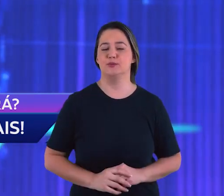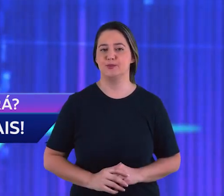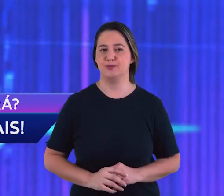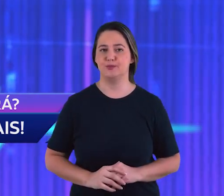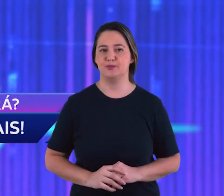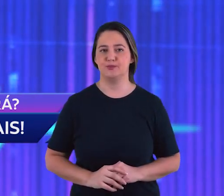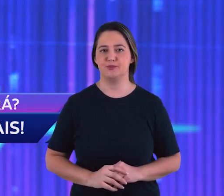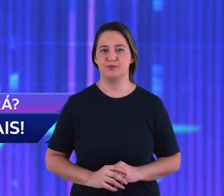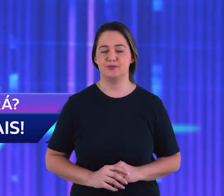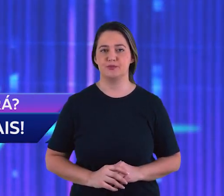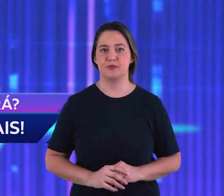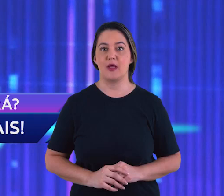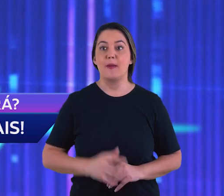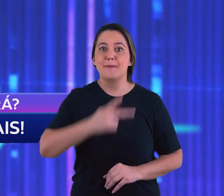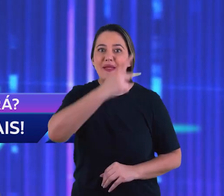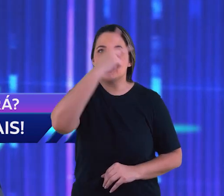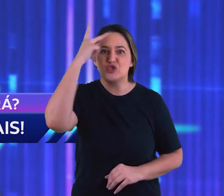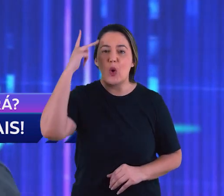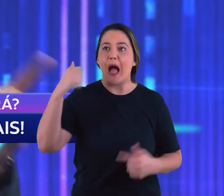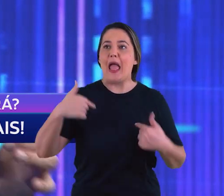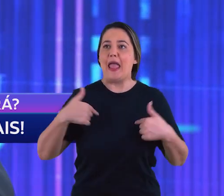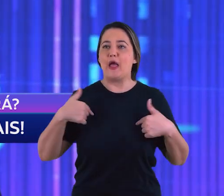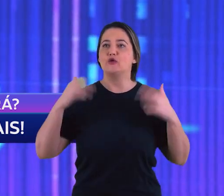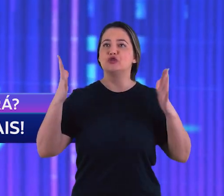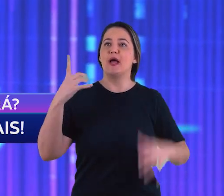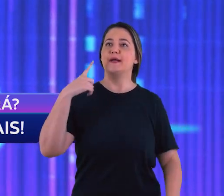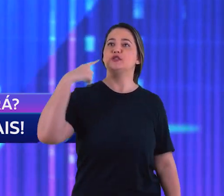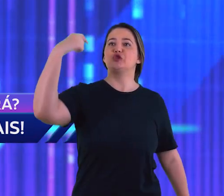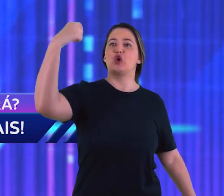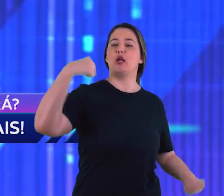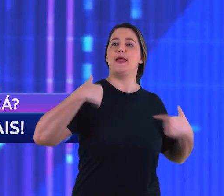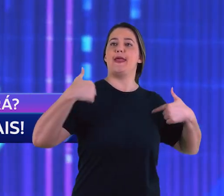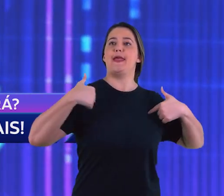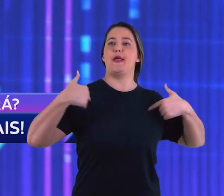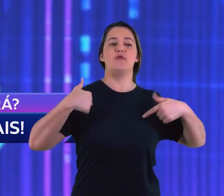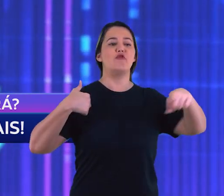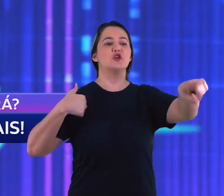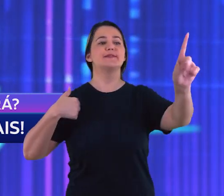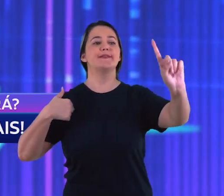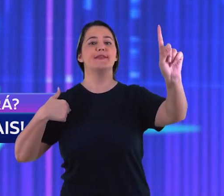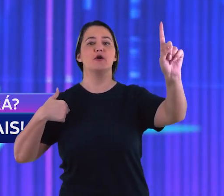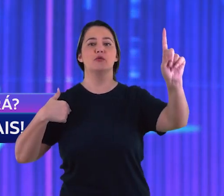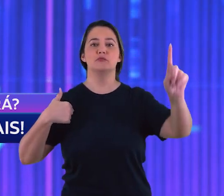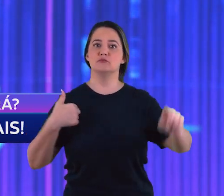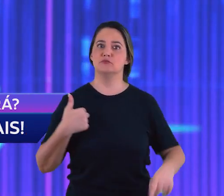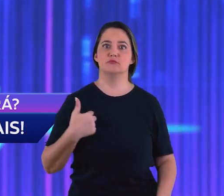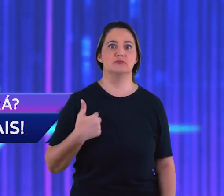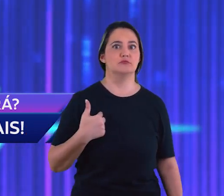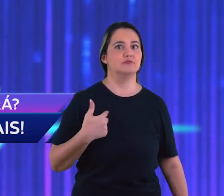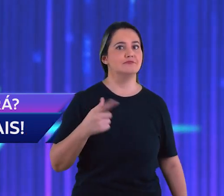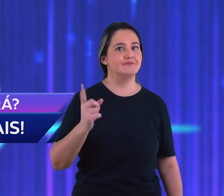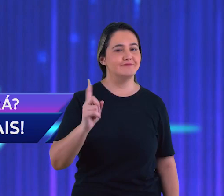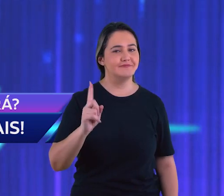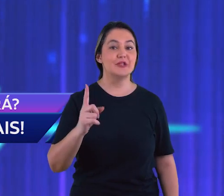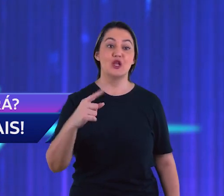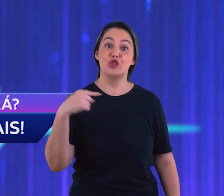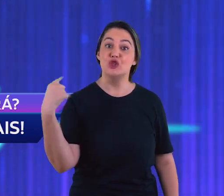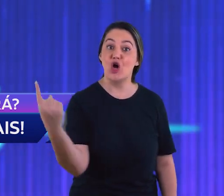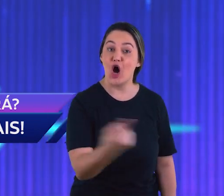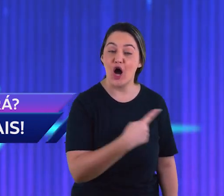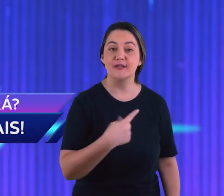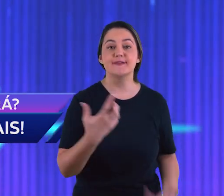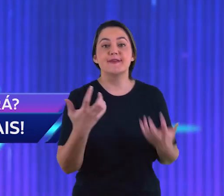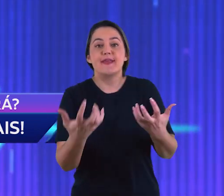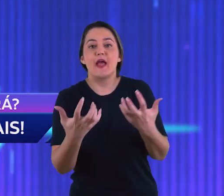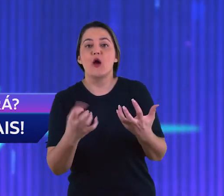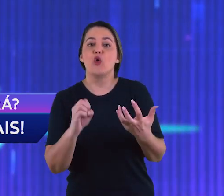tem ninguém selecionado, não. Não tem ninguém predeterminado para ser parte do grupo dos escolhidos. Essa é uma decisão que